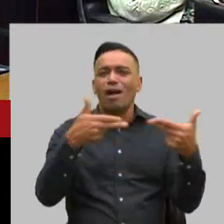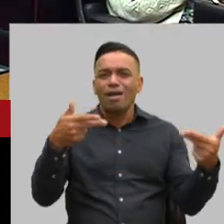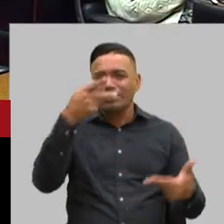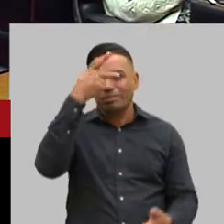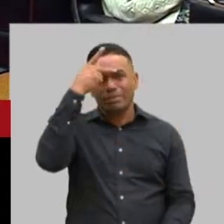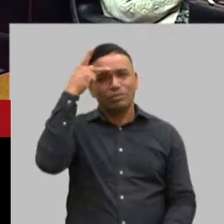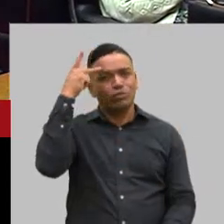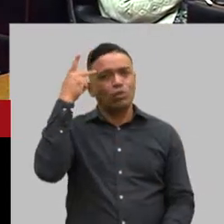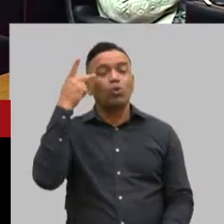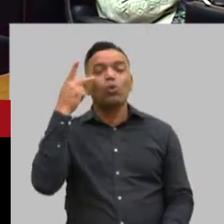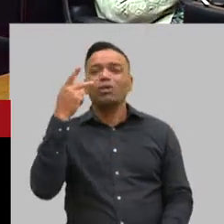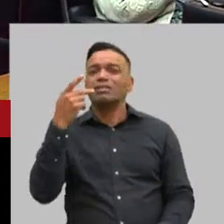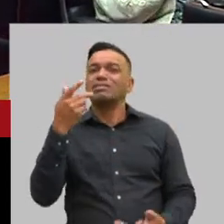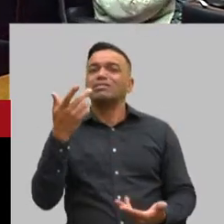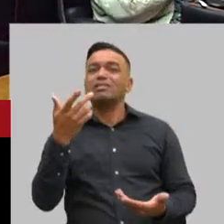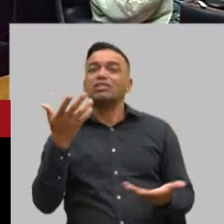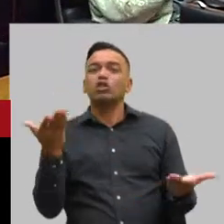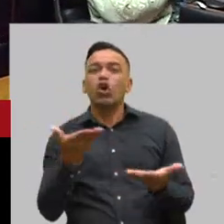esse sistema.